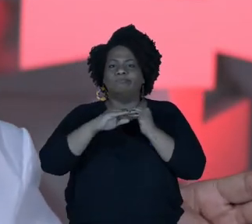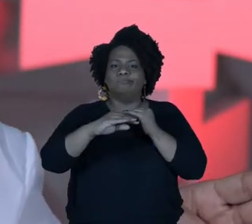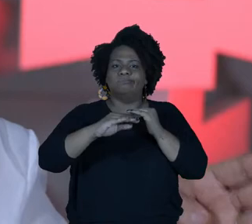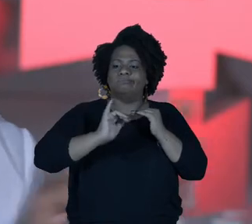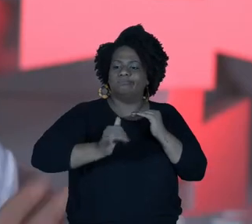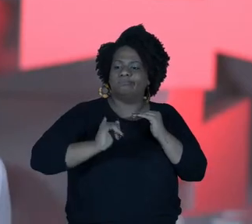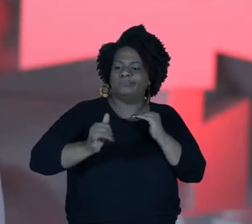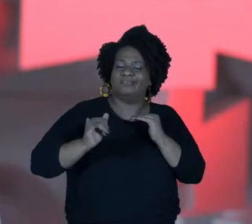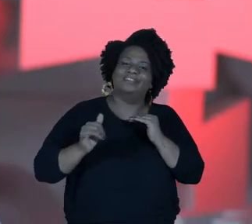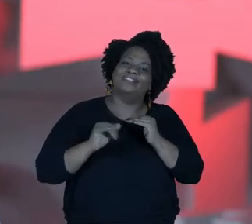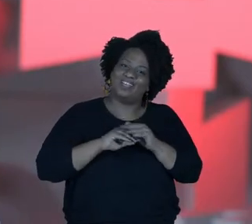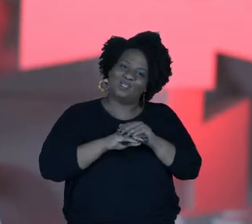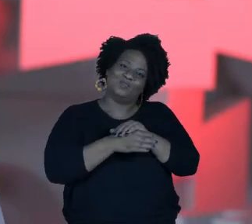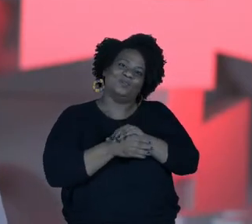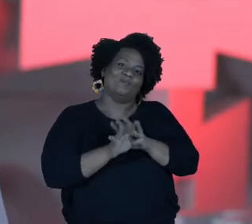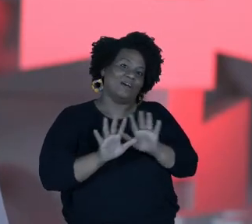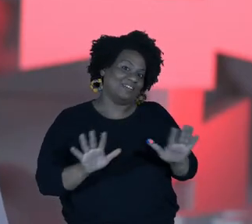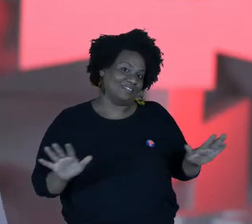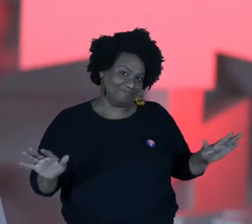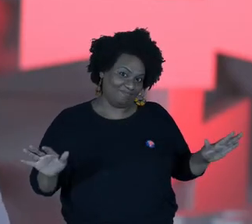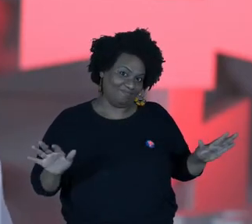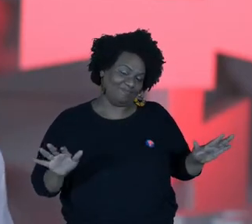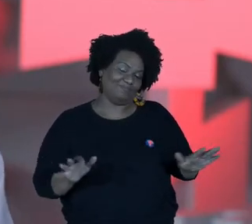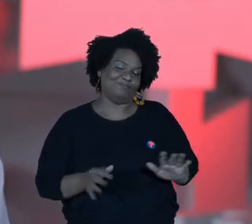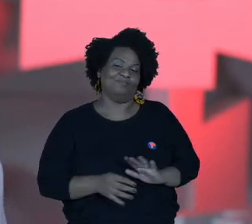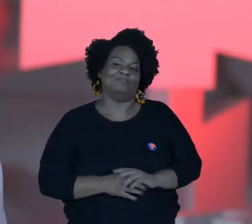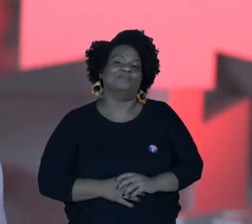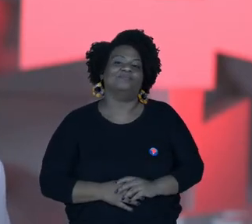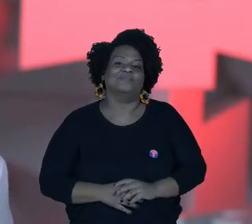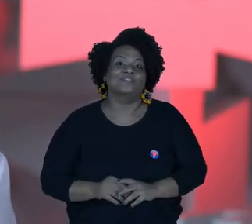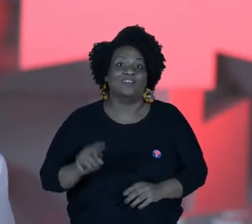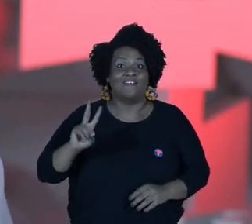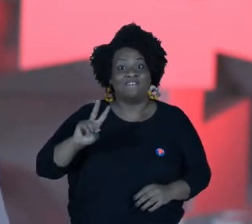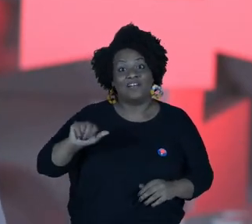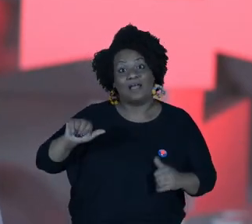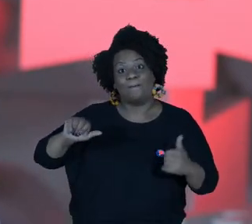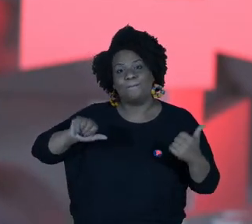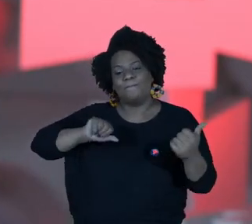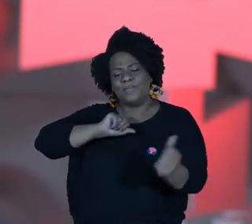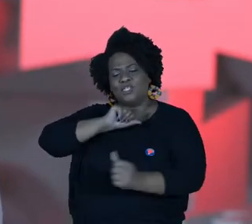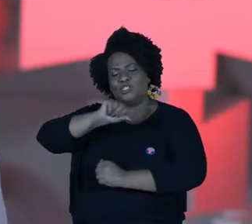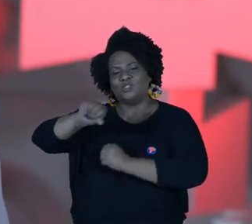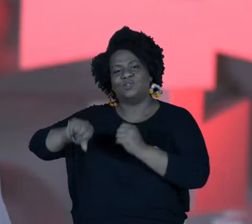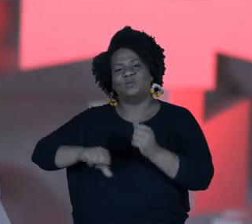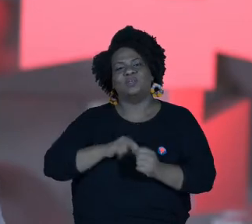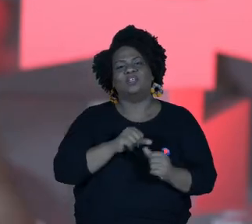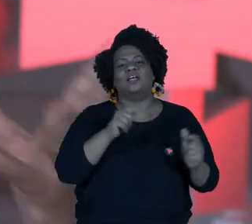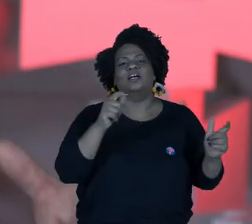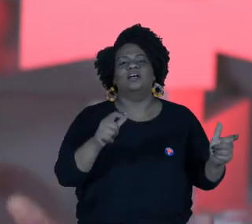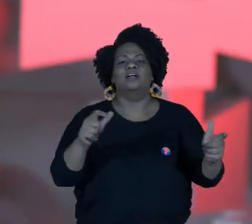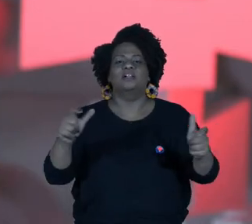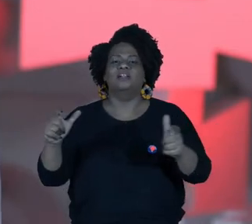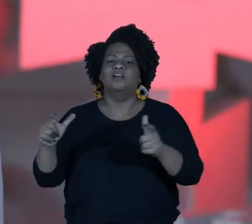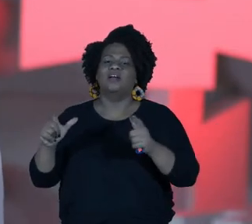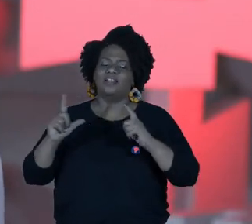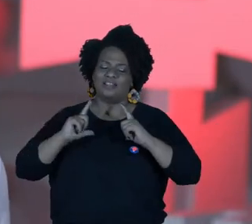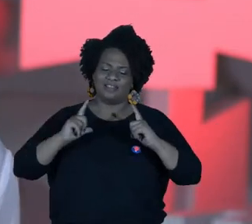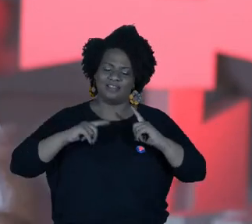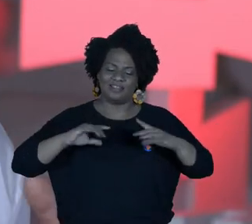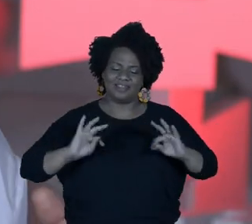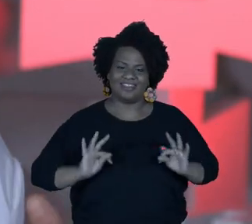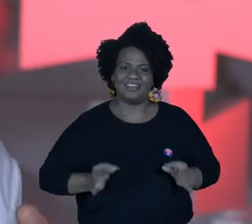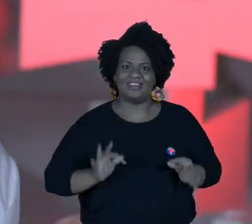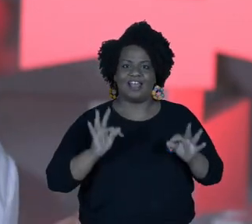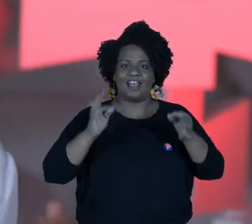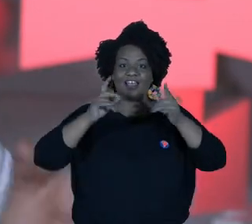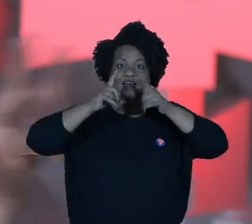narrativa. E aí ele vai misturar tempos, espaços, técnicas e